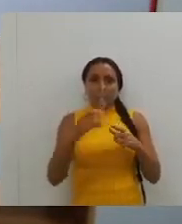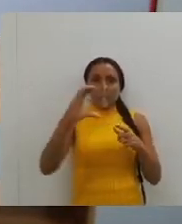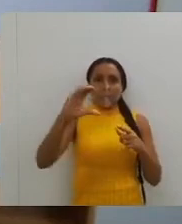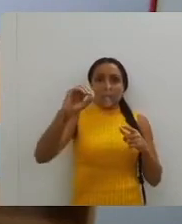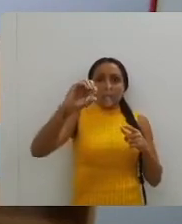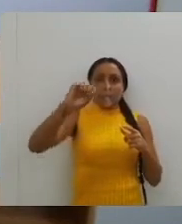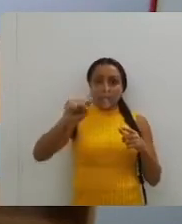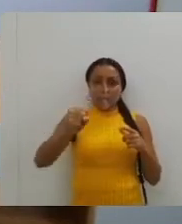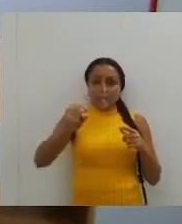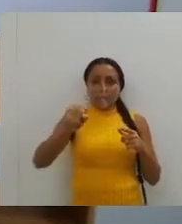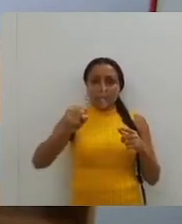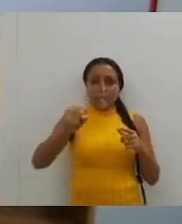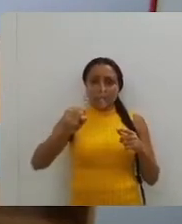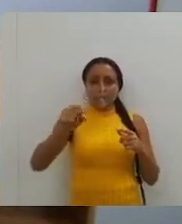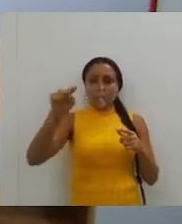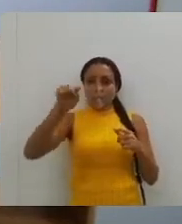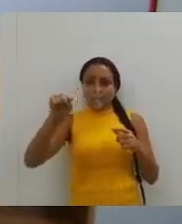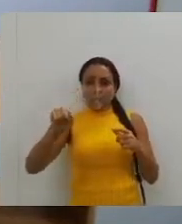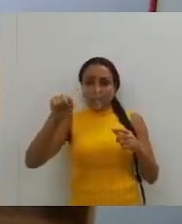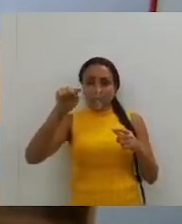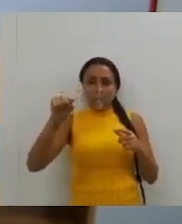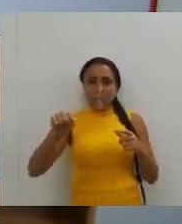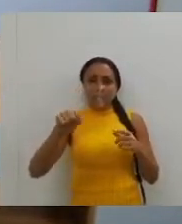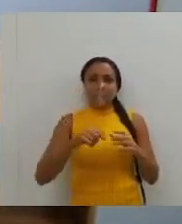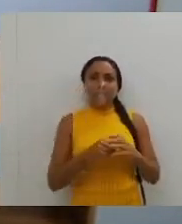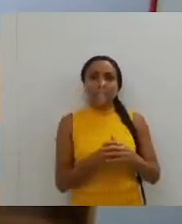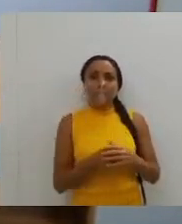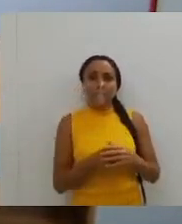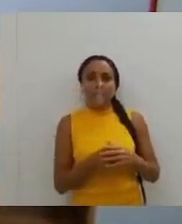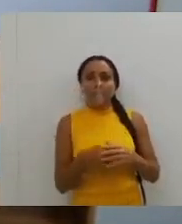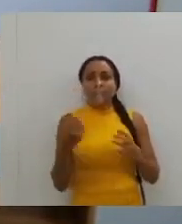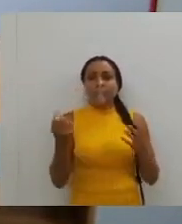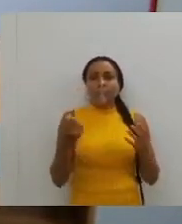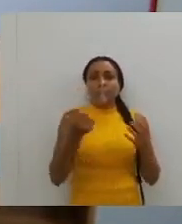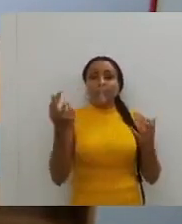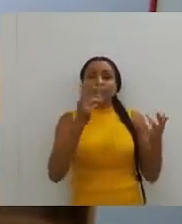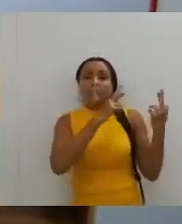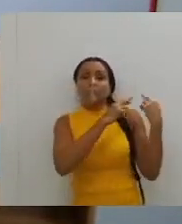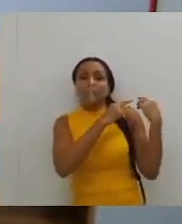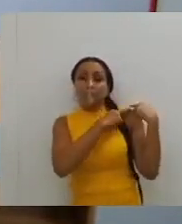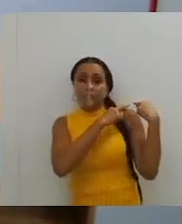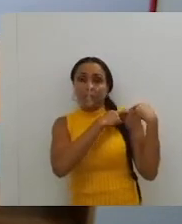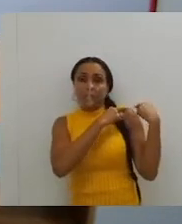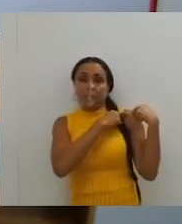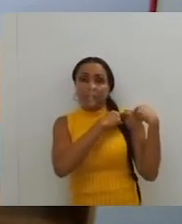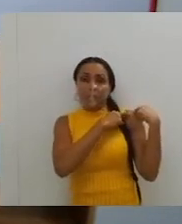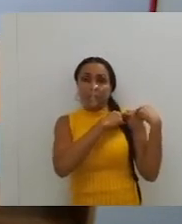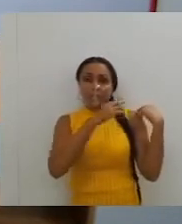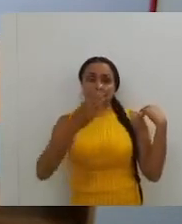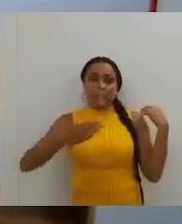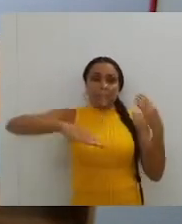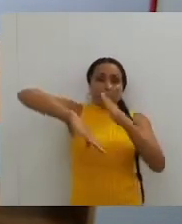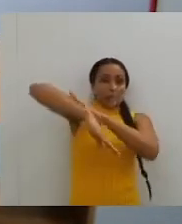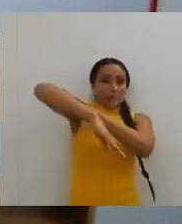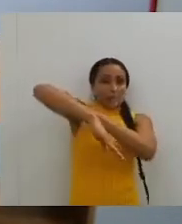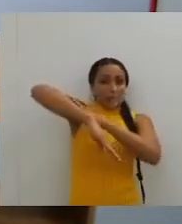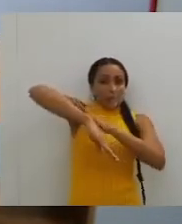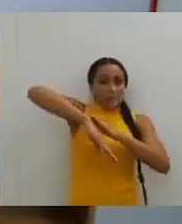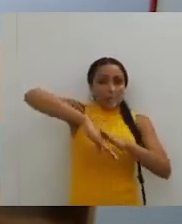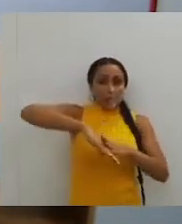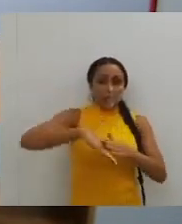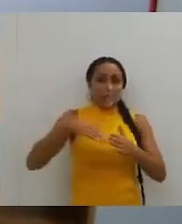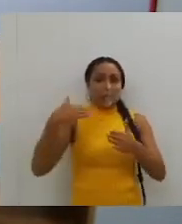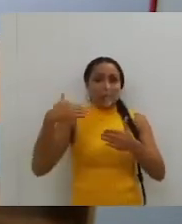ângulo. Observe com atenção qual é a componente responsável pelo deslizamento ao longo do